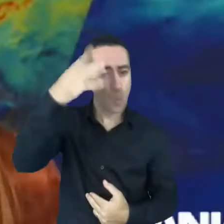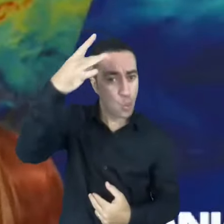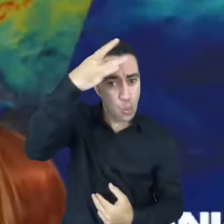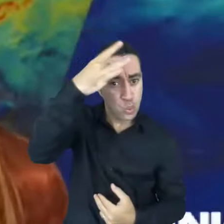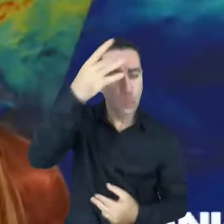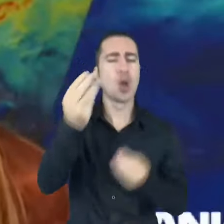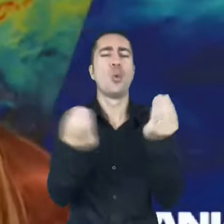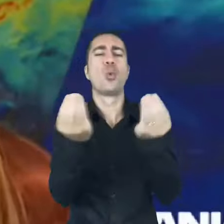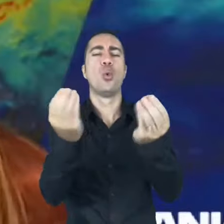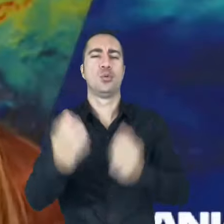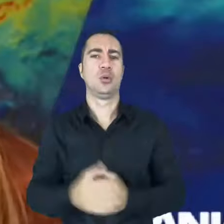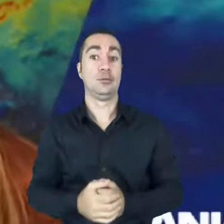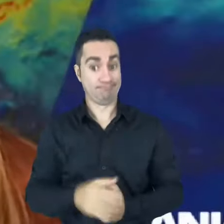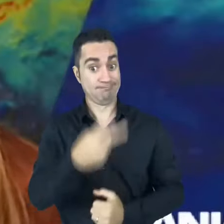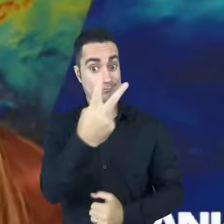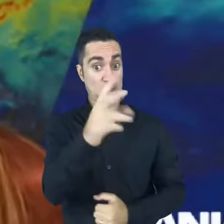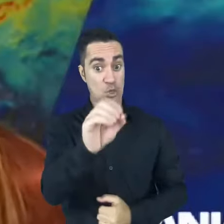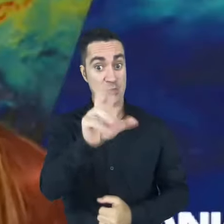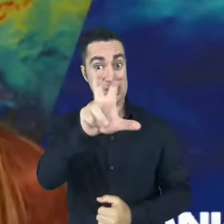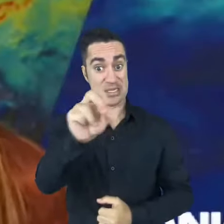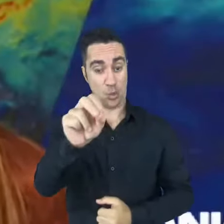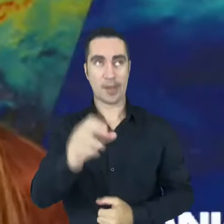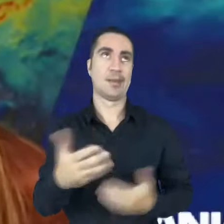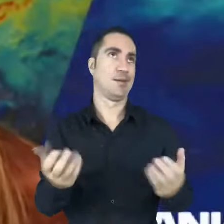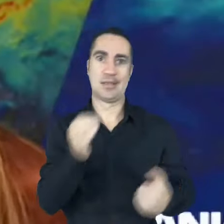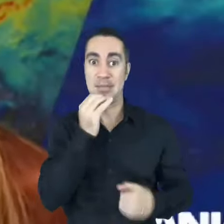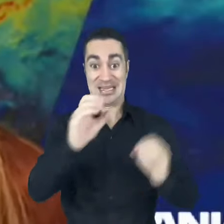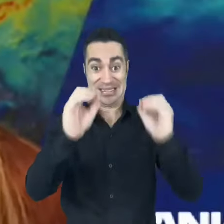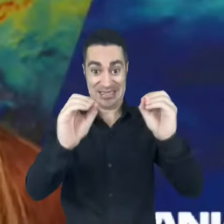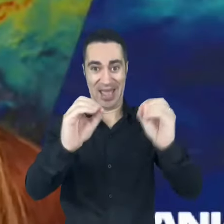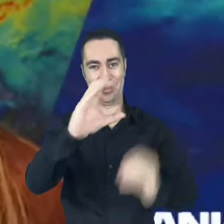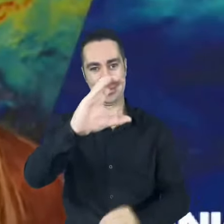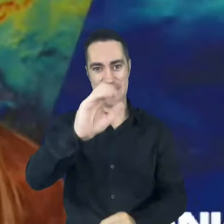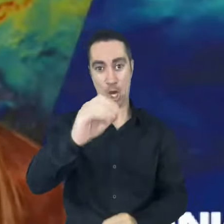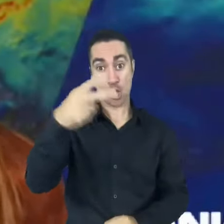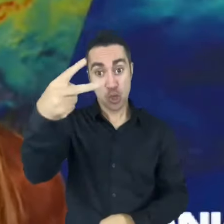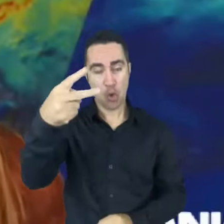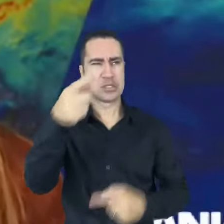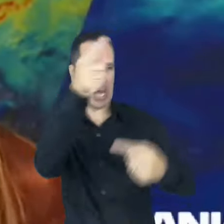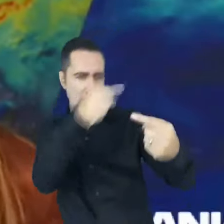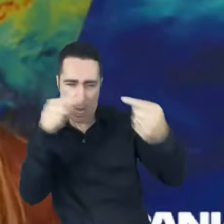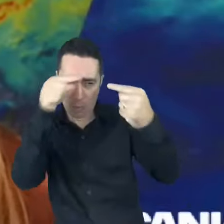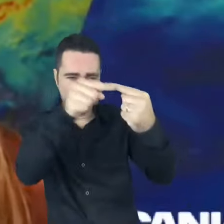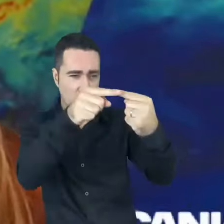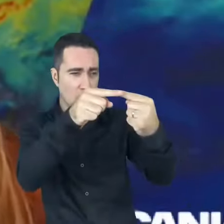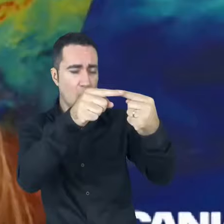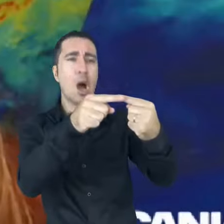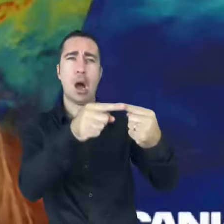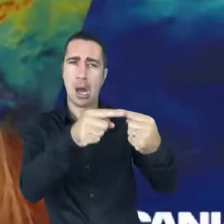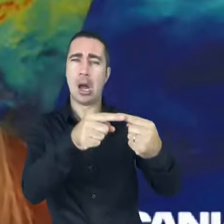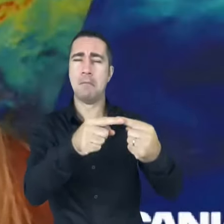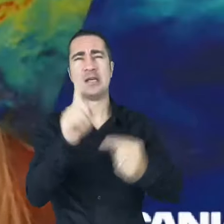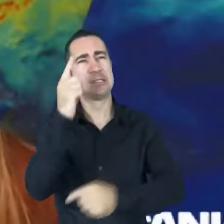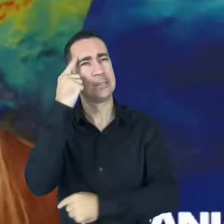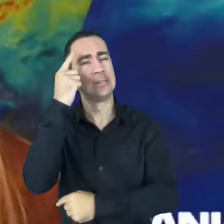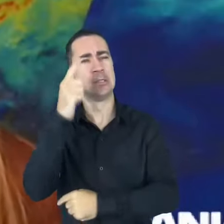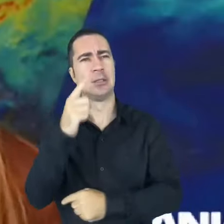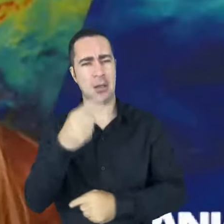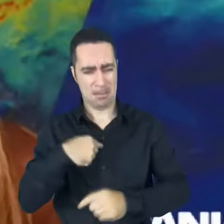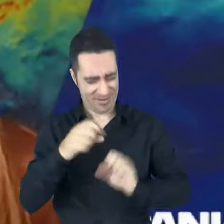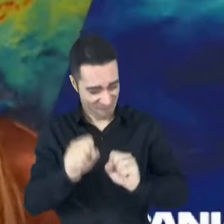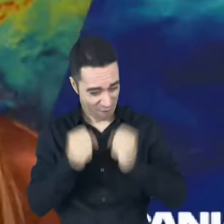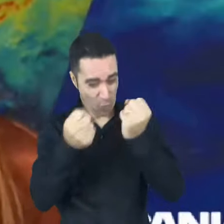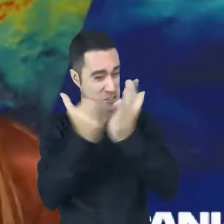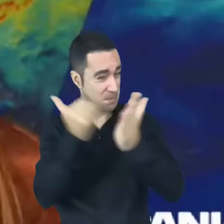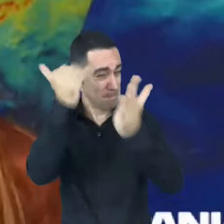2050, zero emissão? Esse alvo, se você pensar, temos que nos perguntar, estamos fazendo o suficiente? A